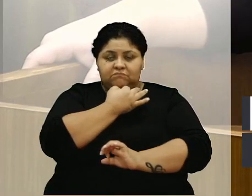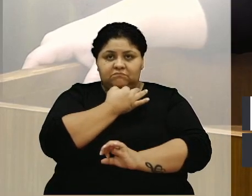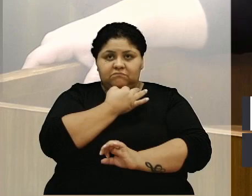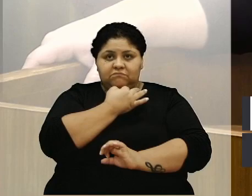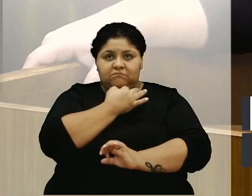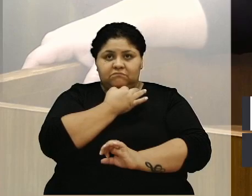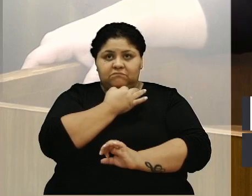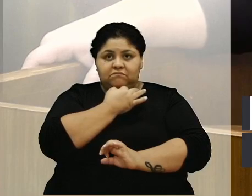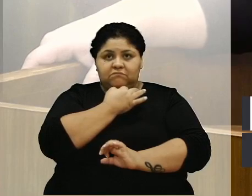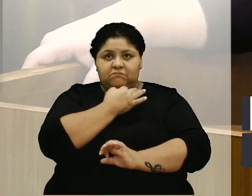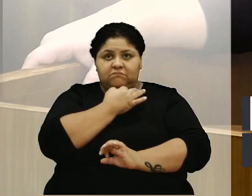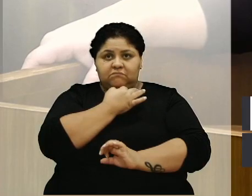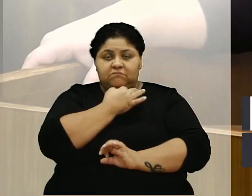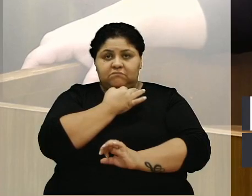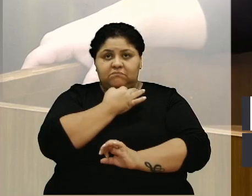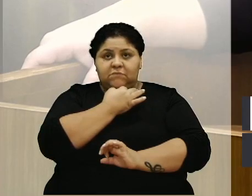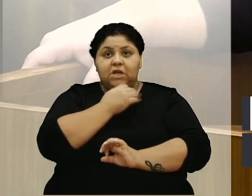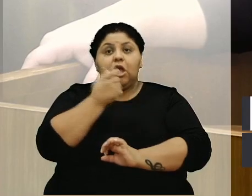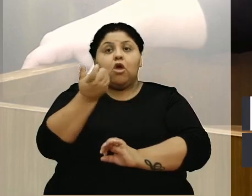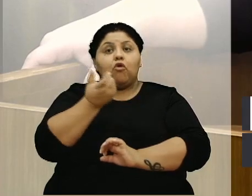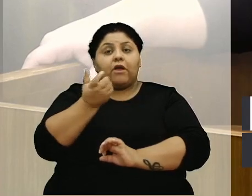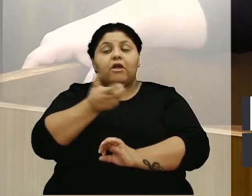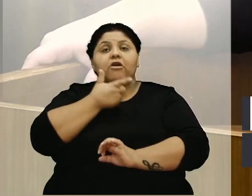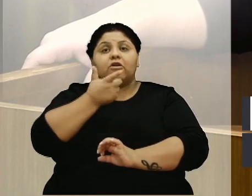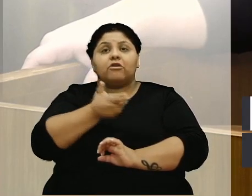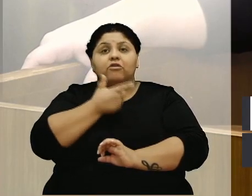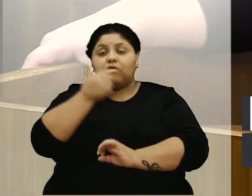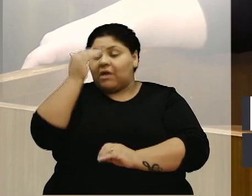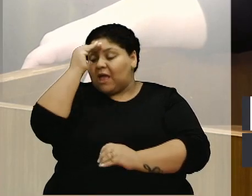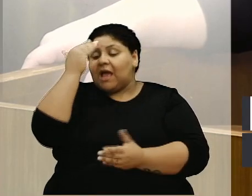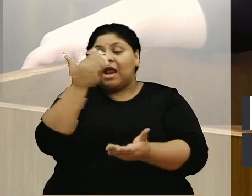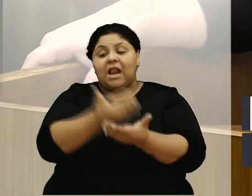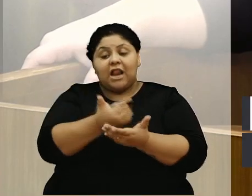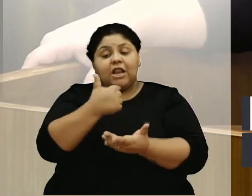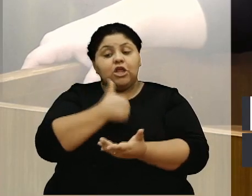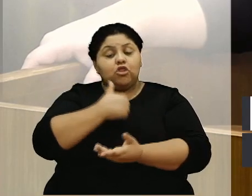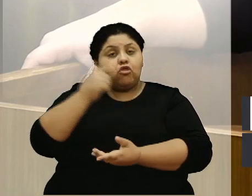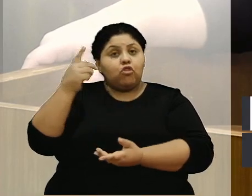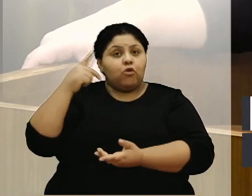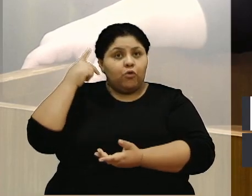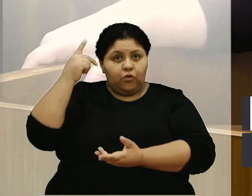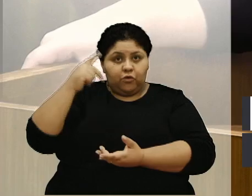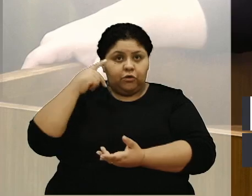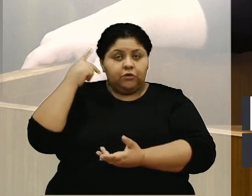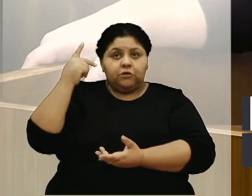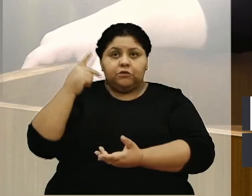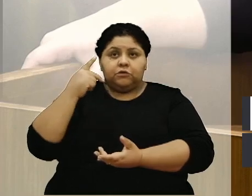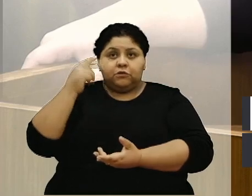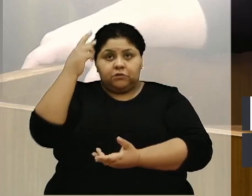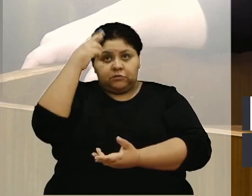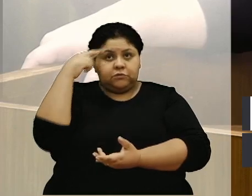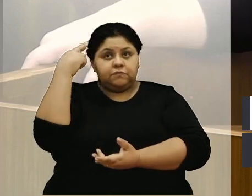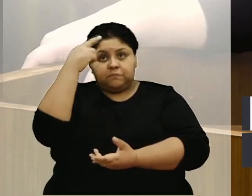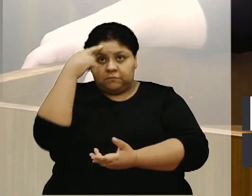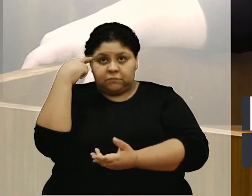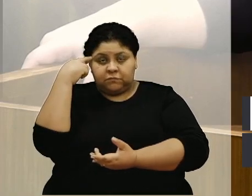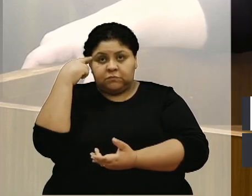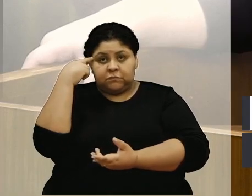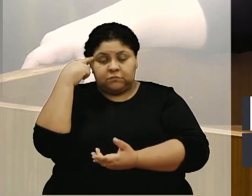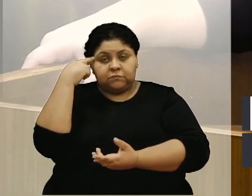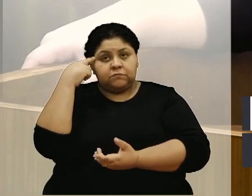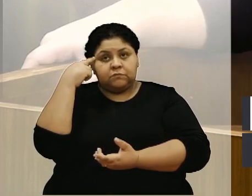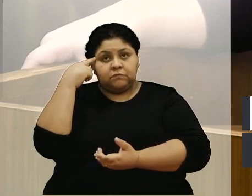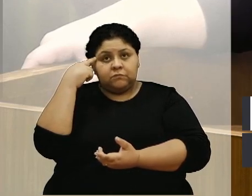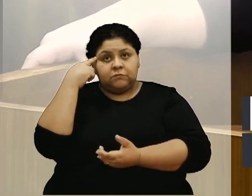eu queria, antes de dar a parte, de dizer, acredito eu, vereador Rafael, que